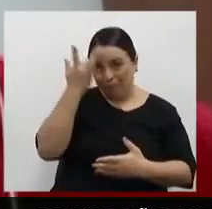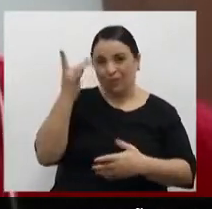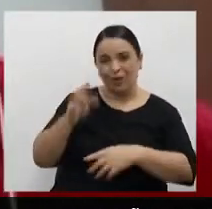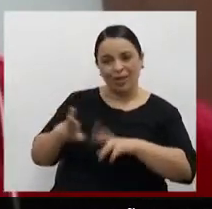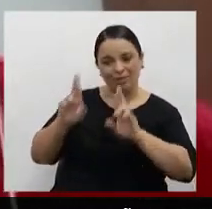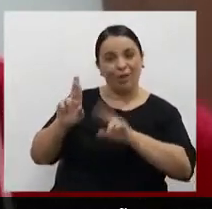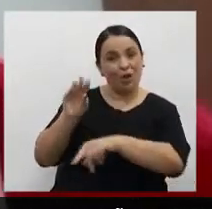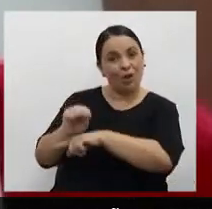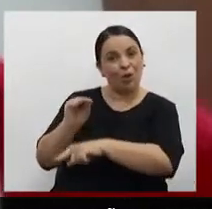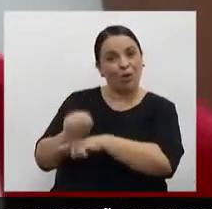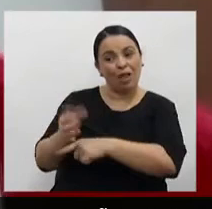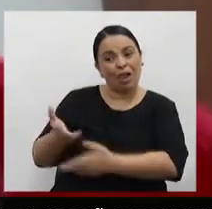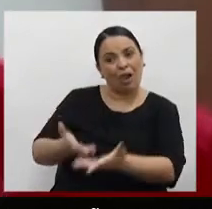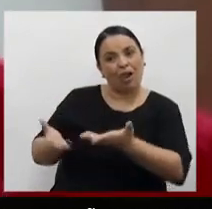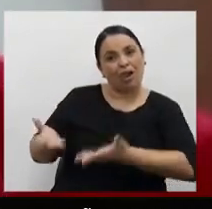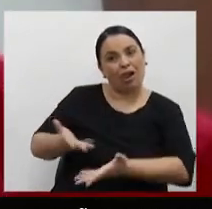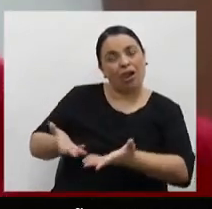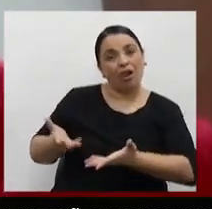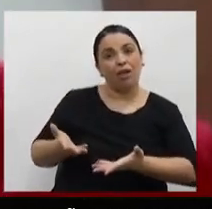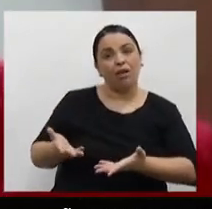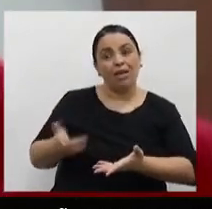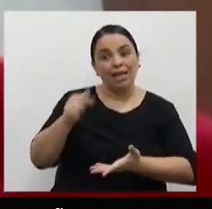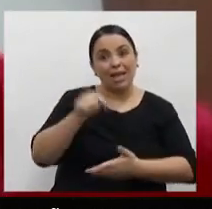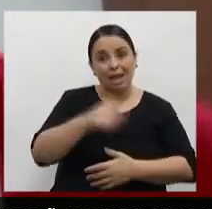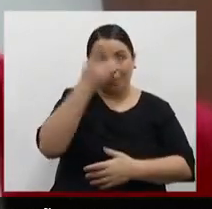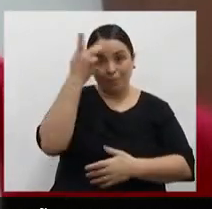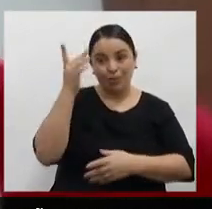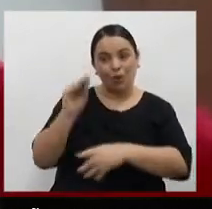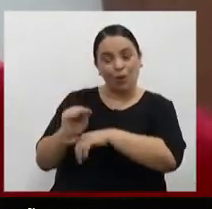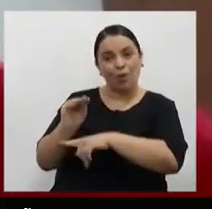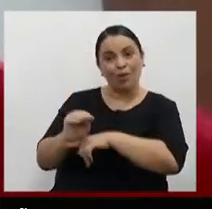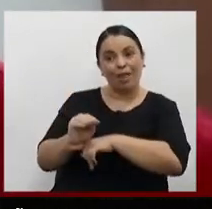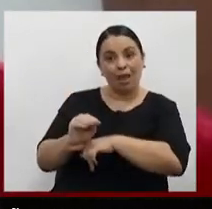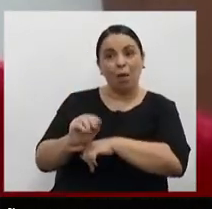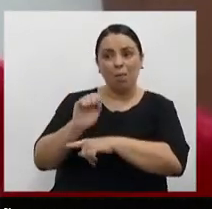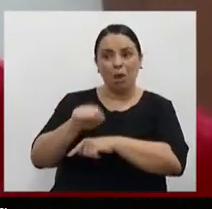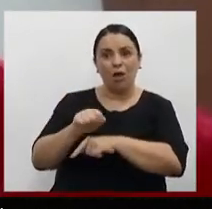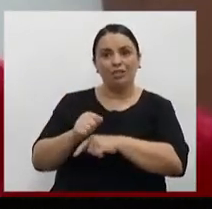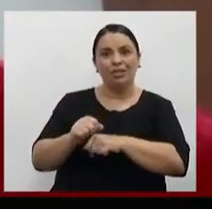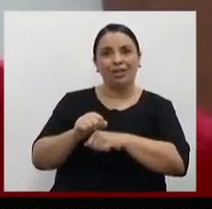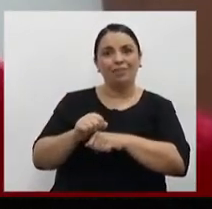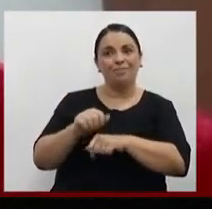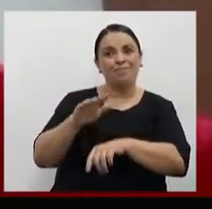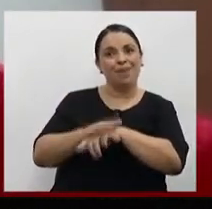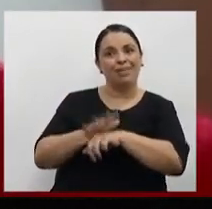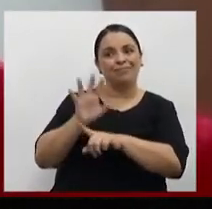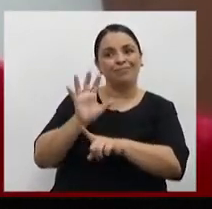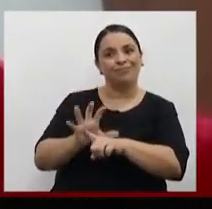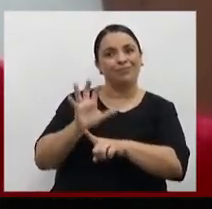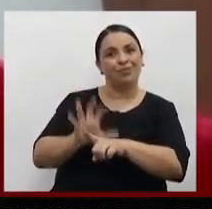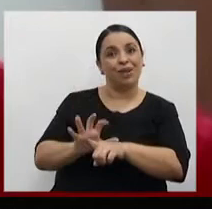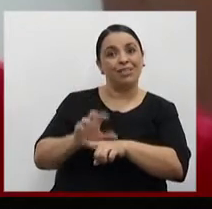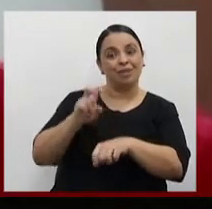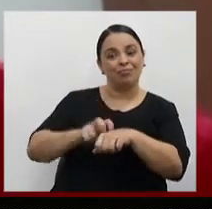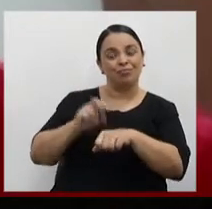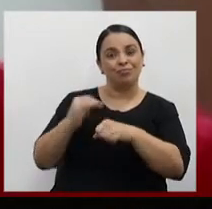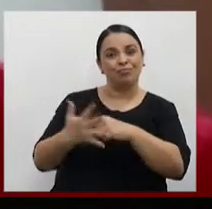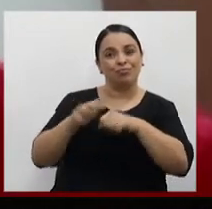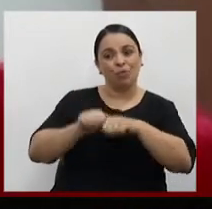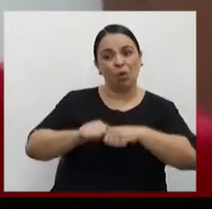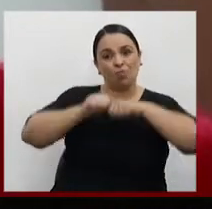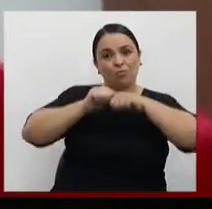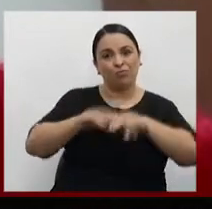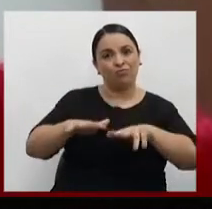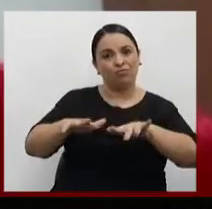certa forma, contribuindo para que a doença seja disseminada. E eu costumo dizer que isso que foi